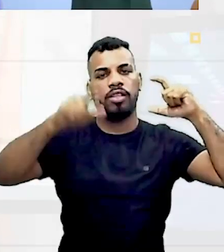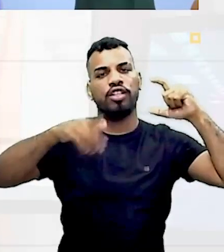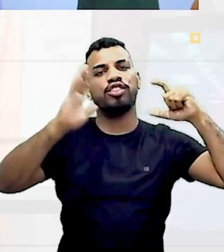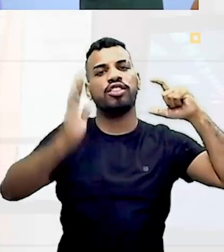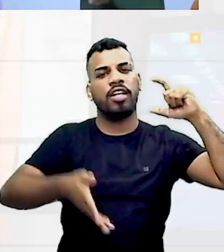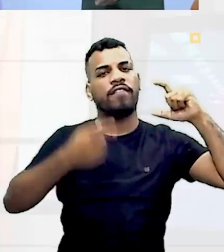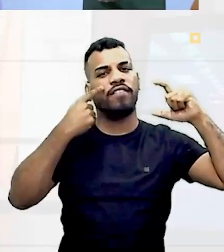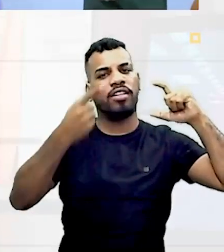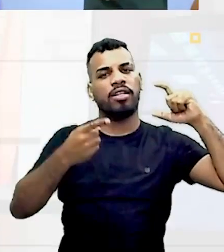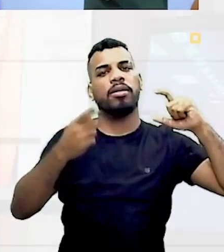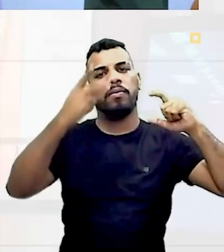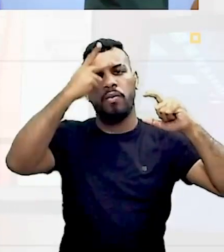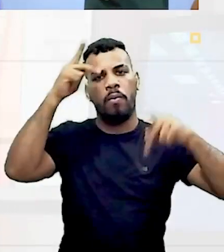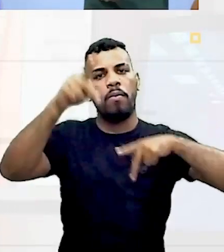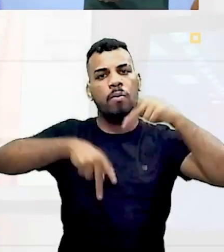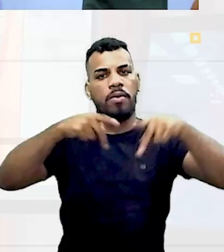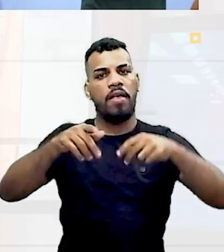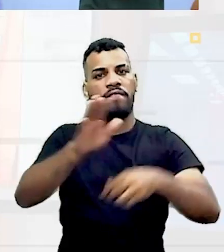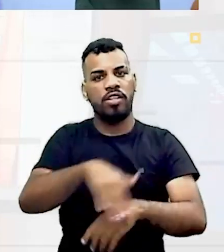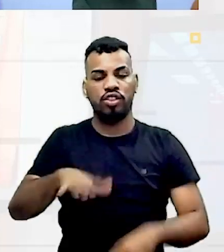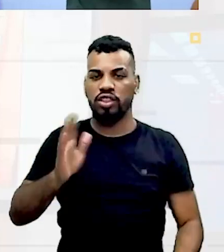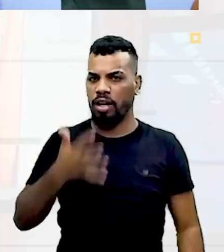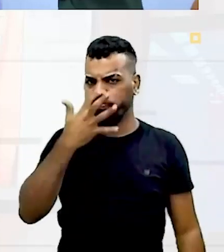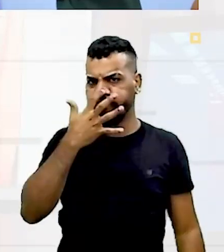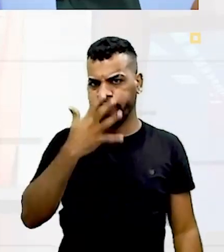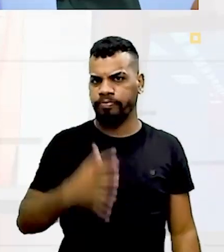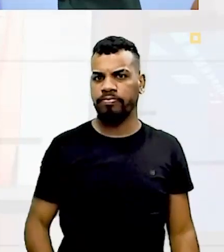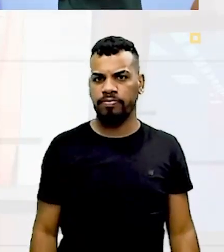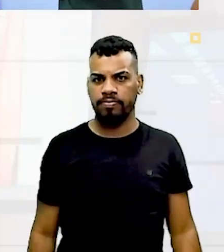justamente chamar a atenção de um público mais infantil.